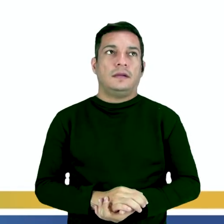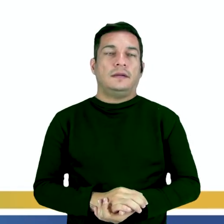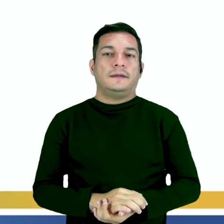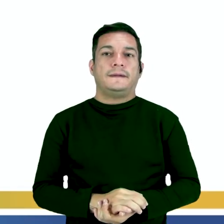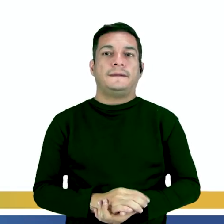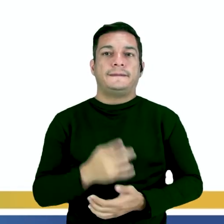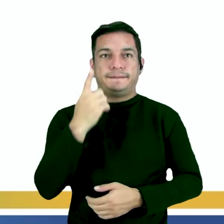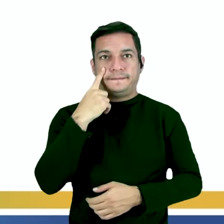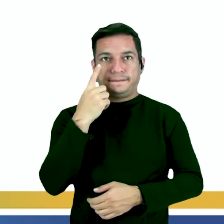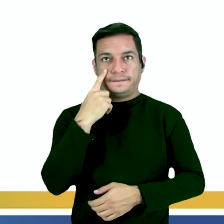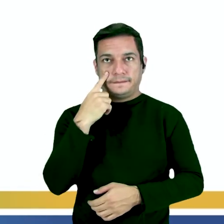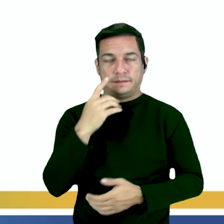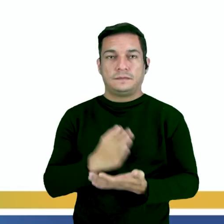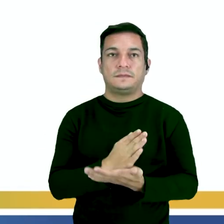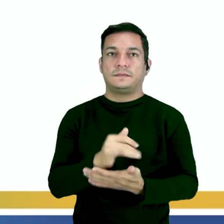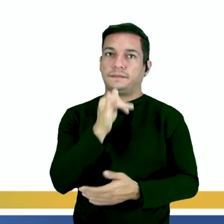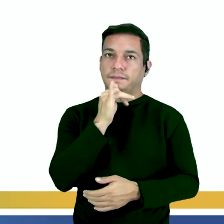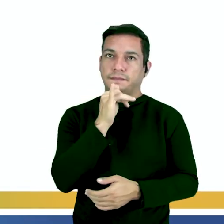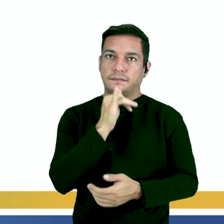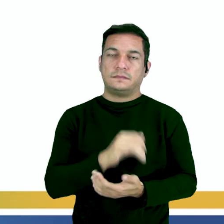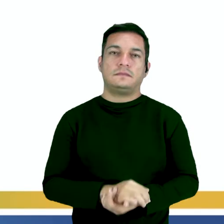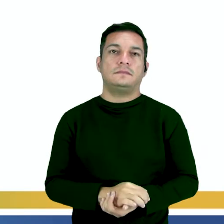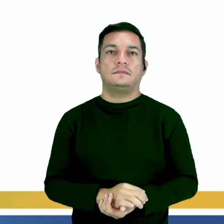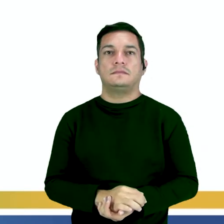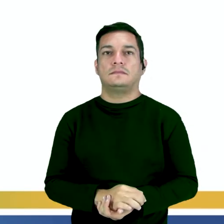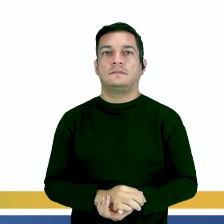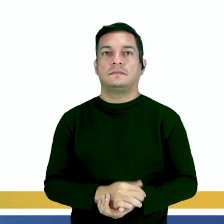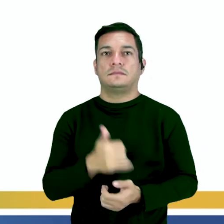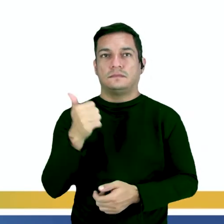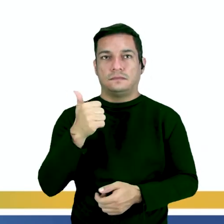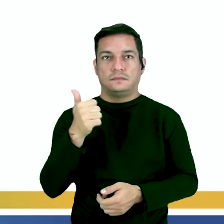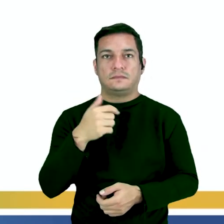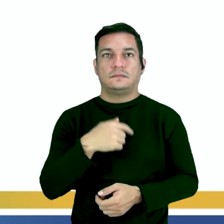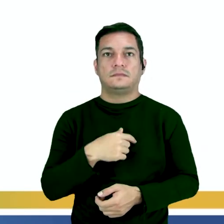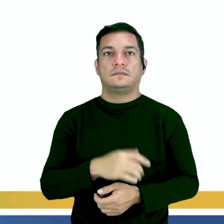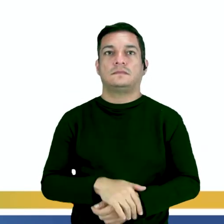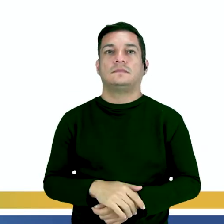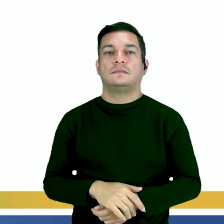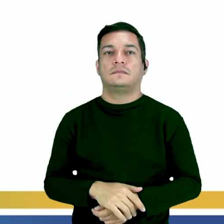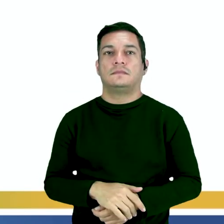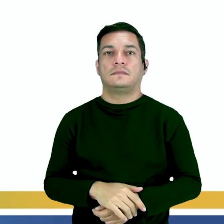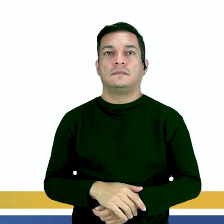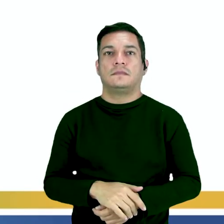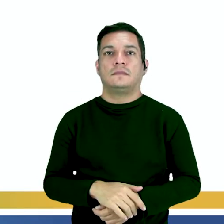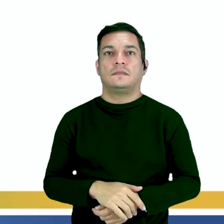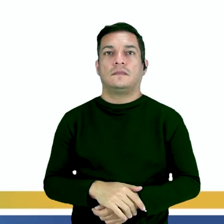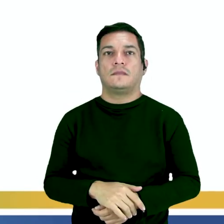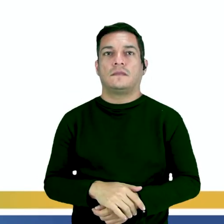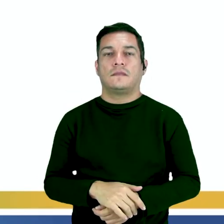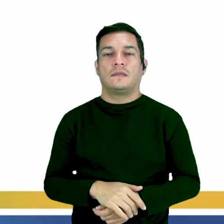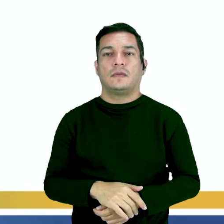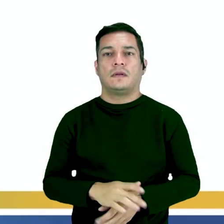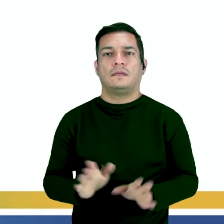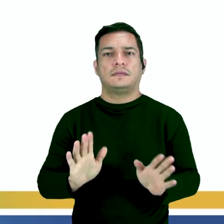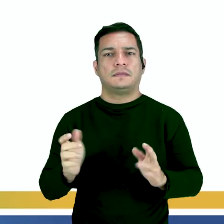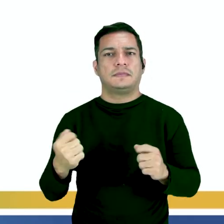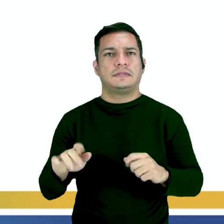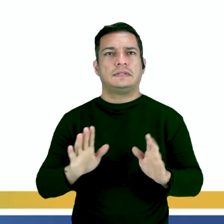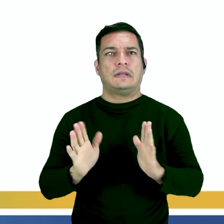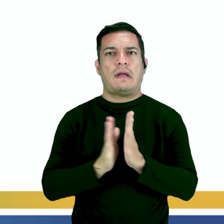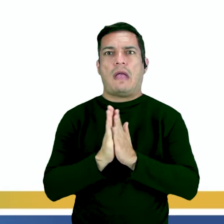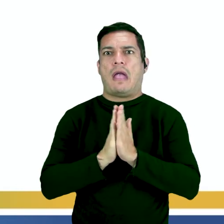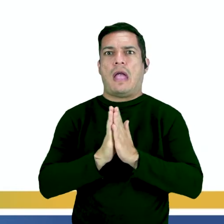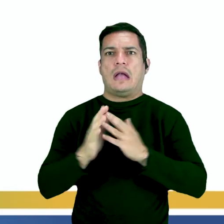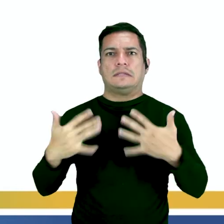Vamos observar aqui alguns exemplos. 1. Não se afobe, pois dispomos de bastante